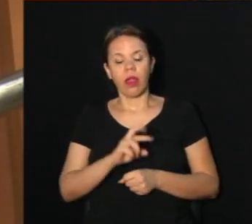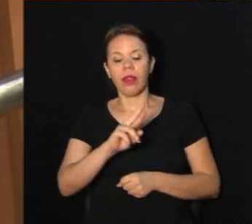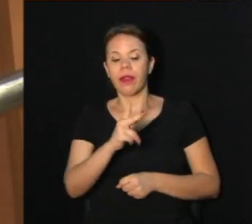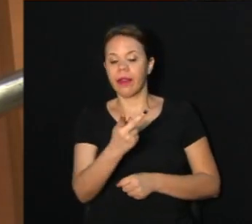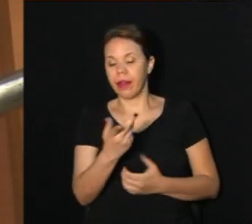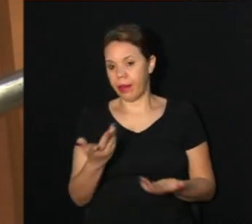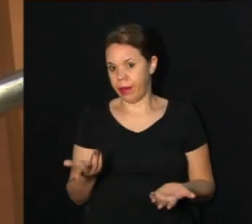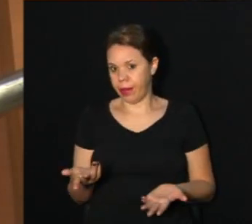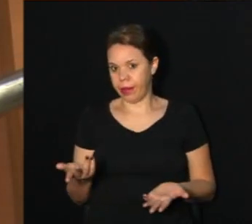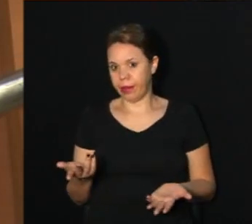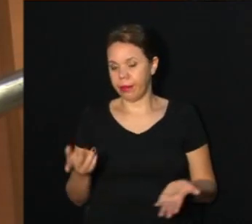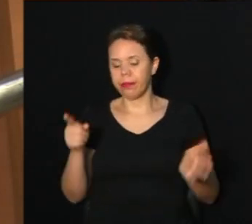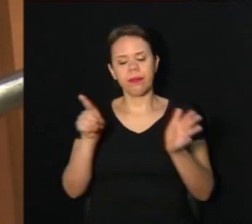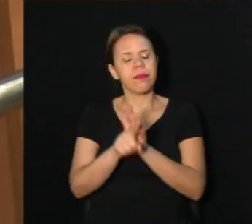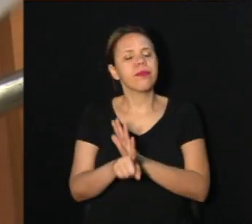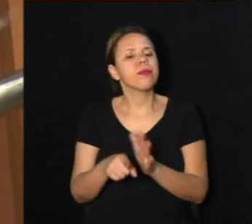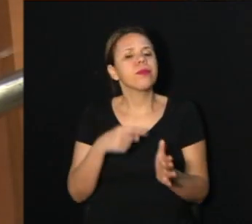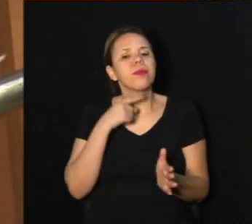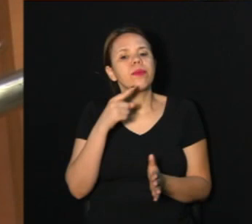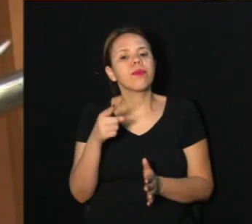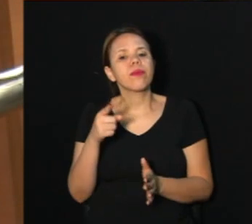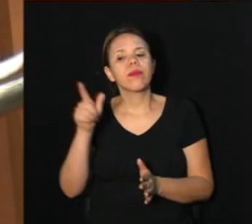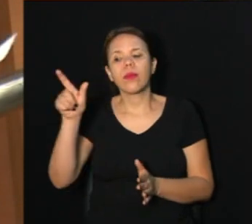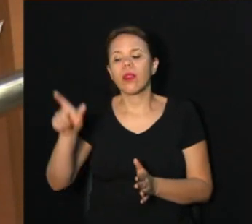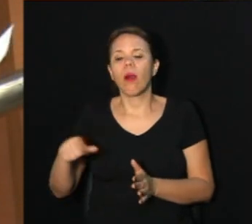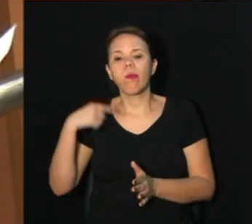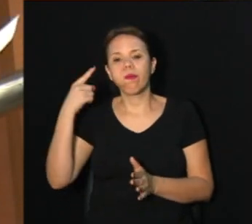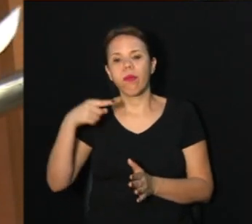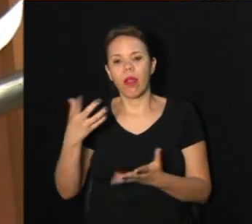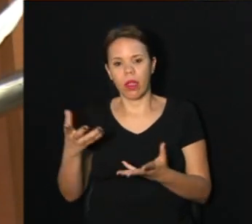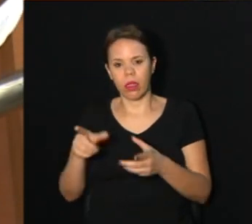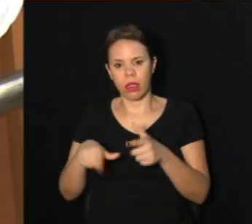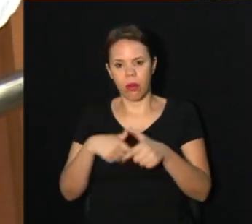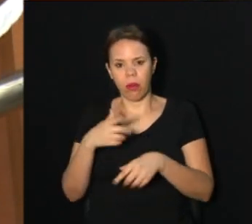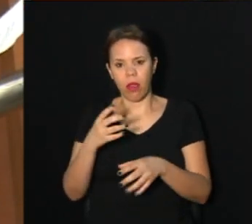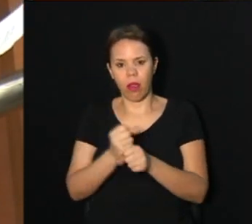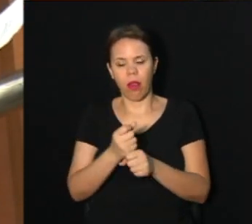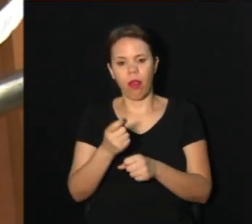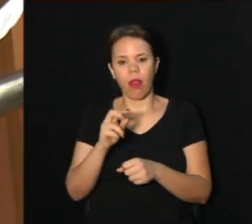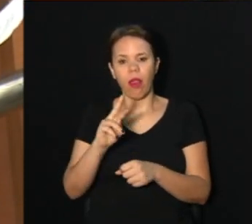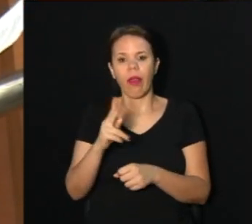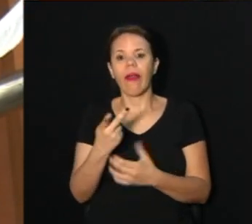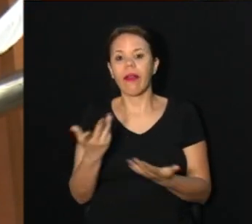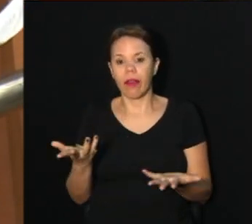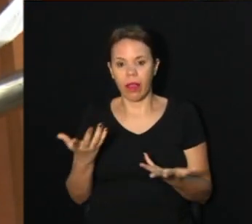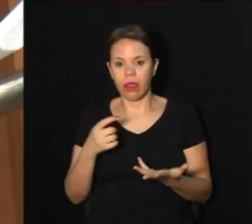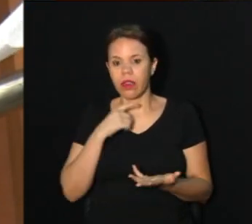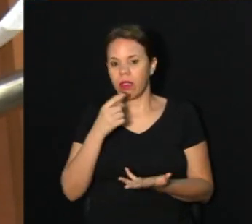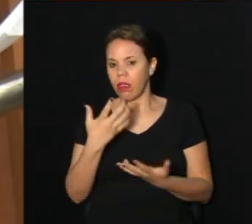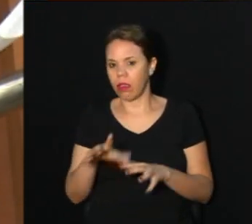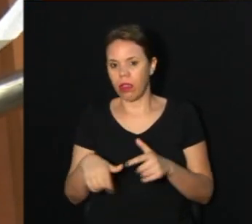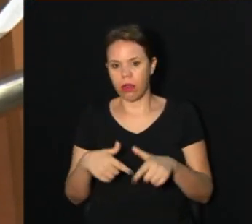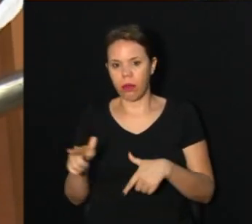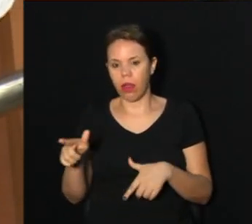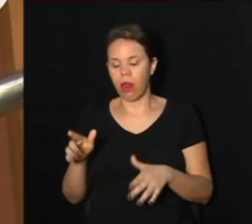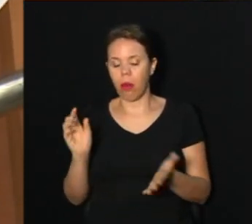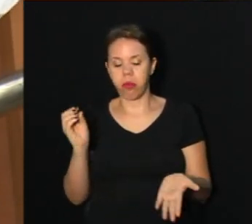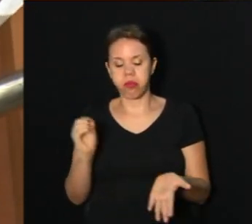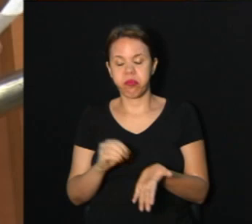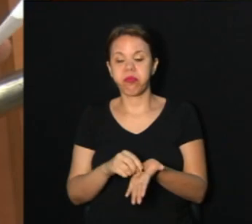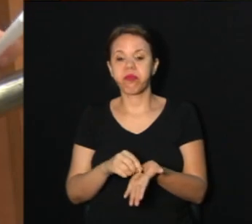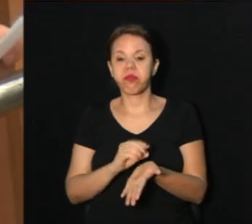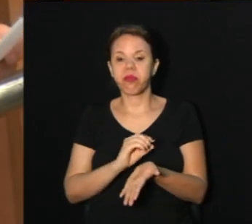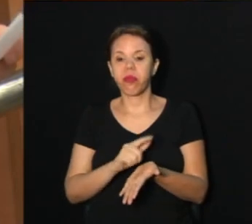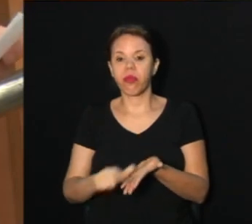humanos. Pergunto eu, algum procurador quer trabalhar em finanças ou recursos humanos? Nenhum, está lá em branco, porque